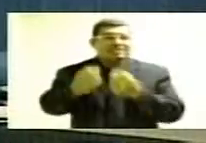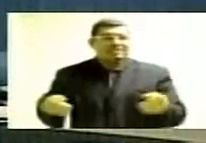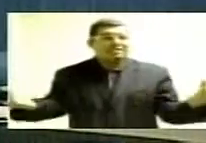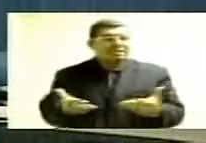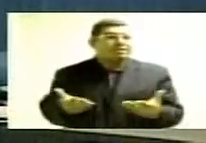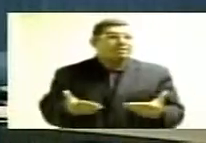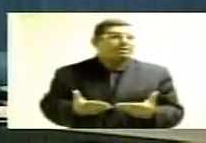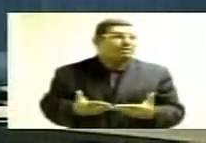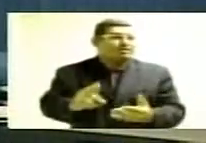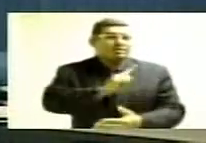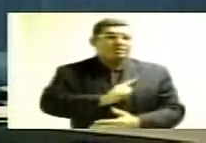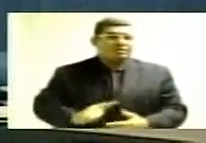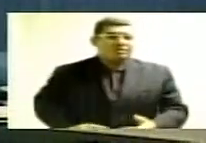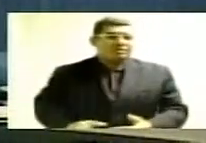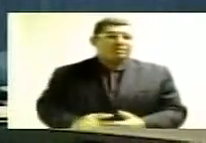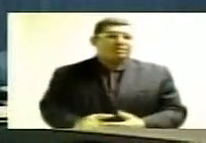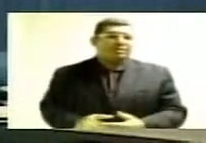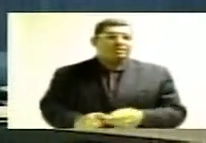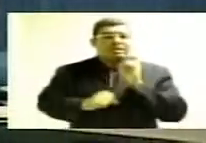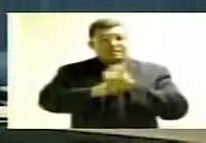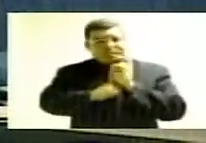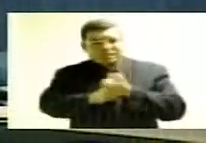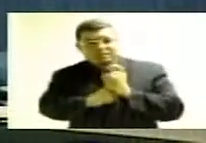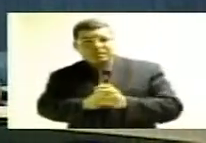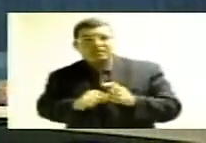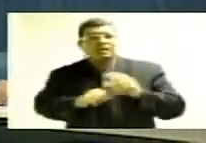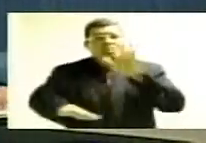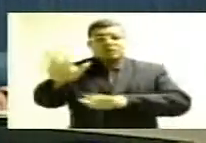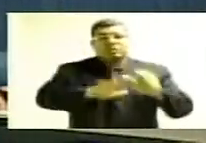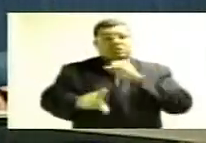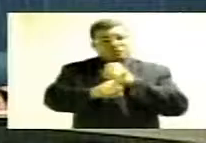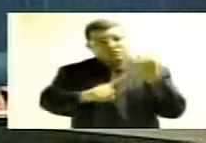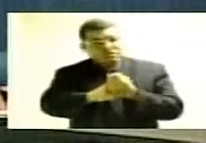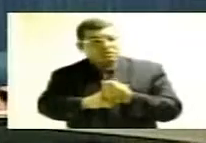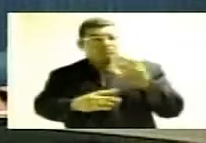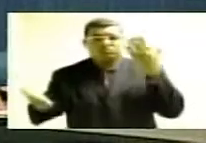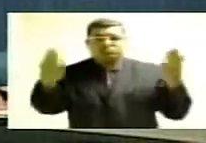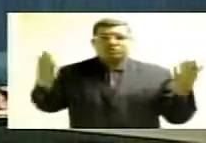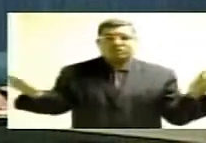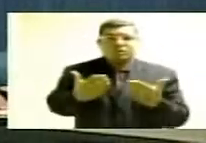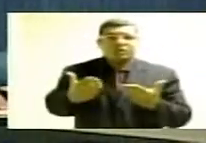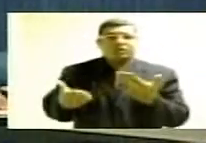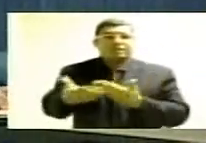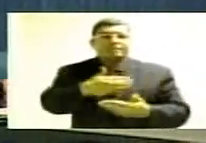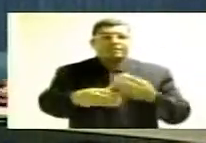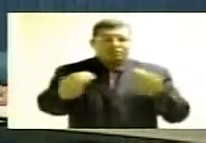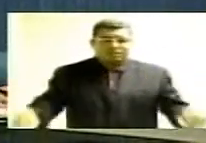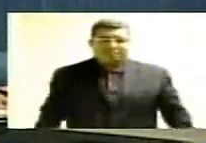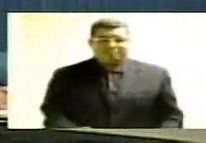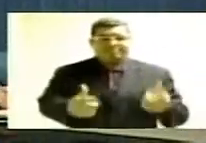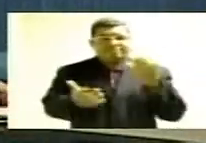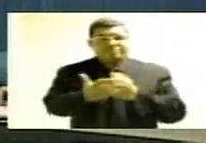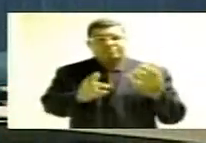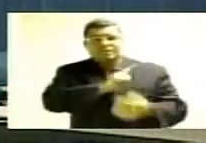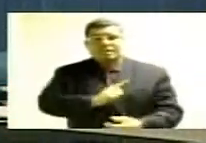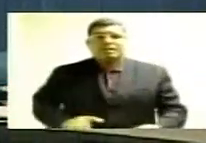permanente do governo, da Assembleia e controle social do equilíbrio entre despesas e receitas